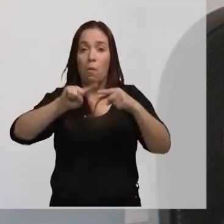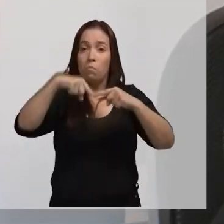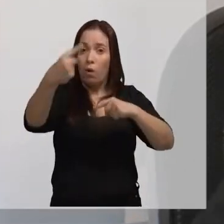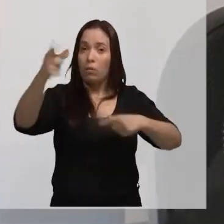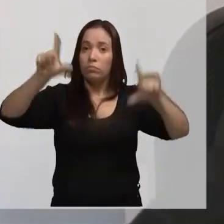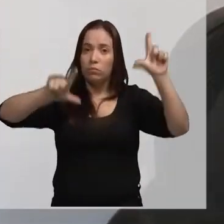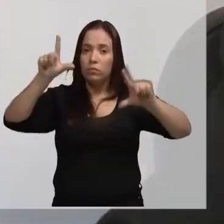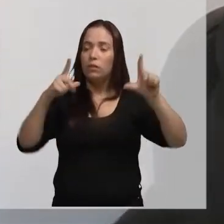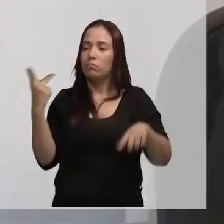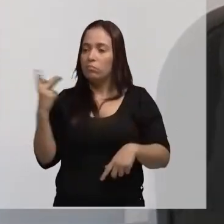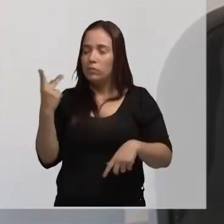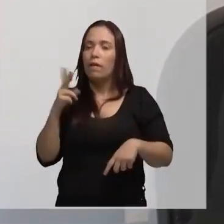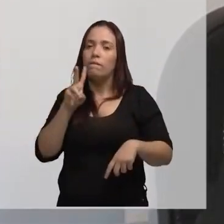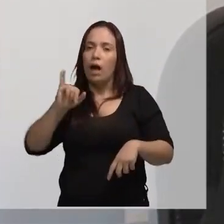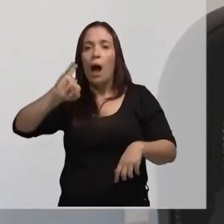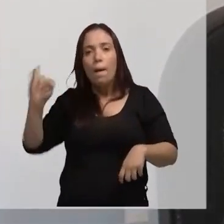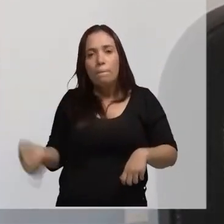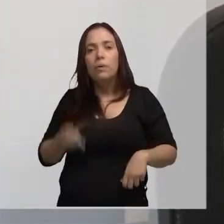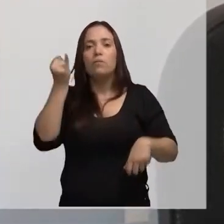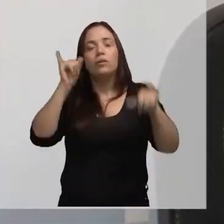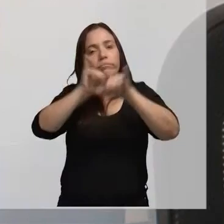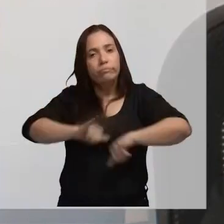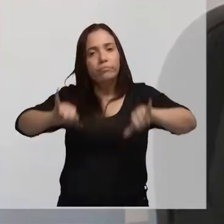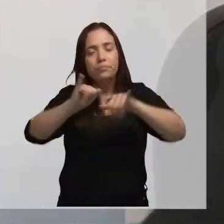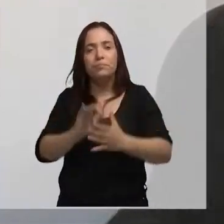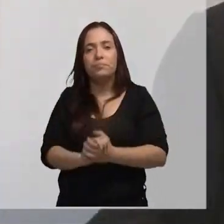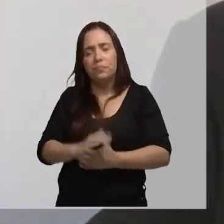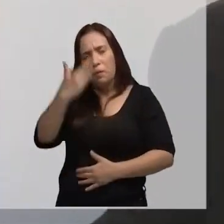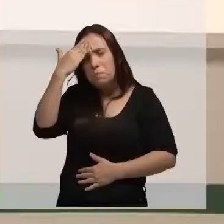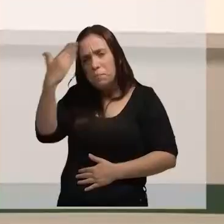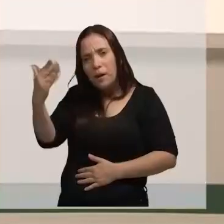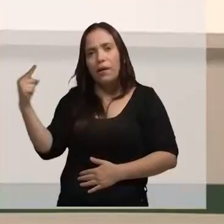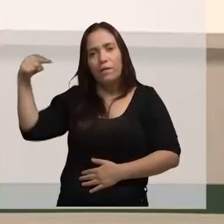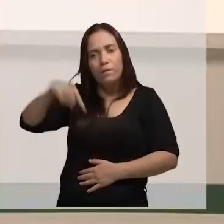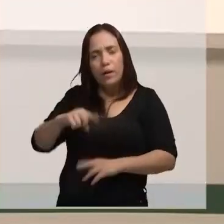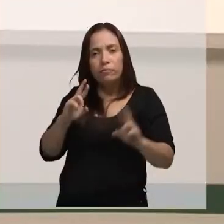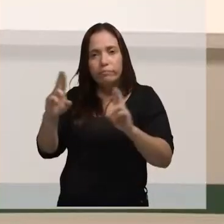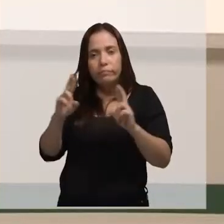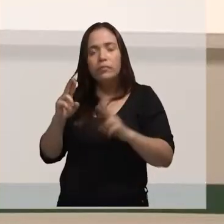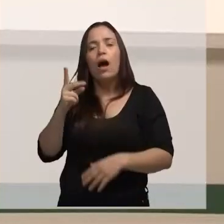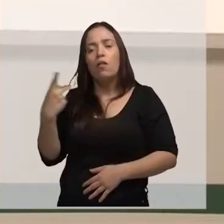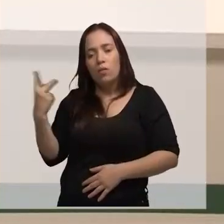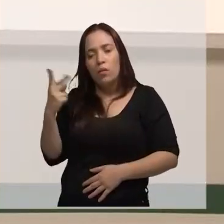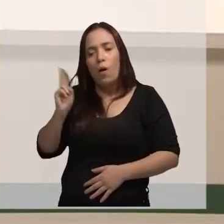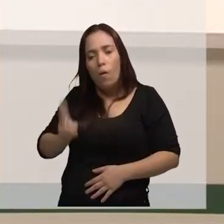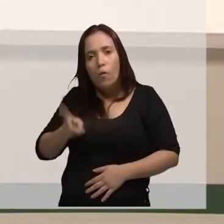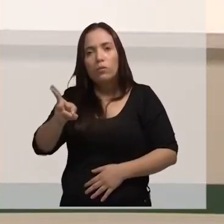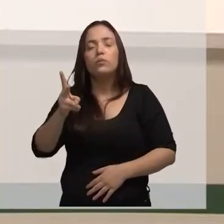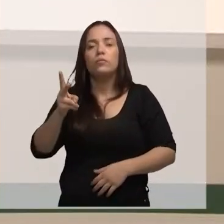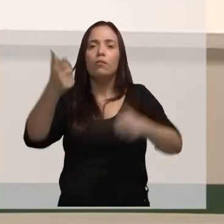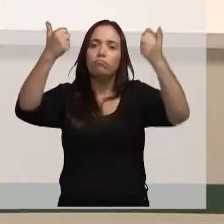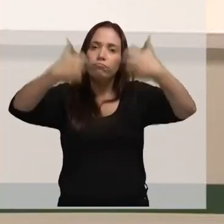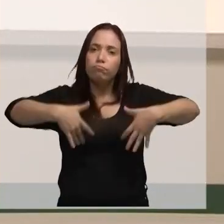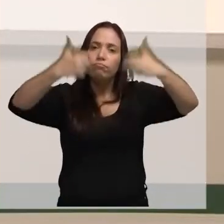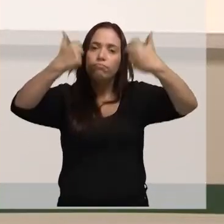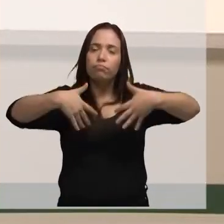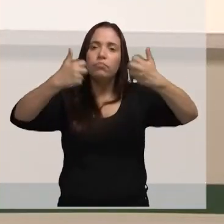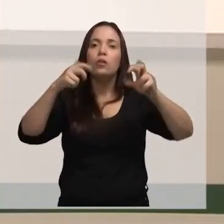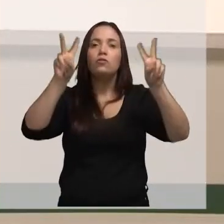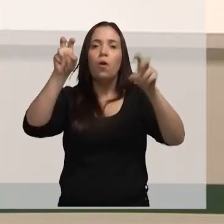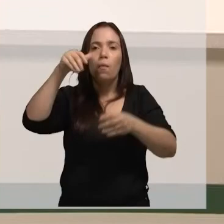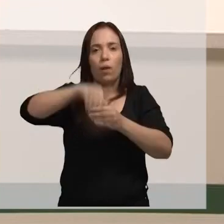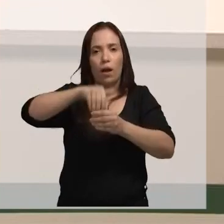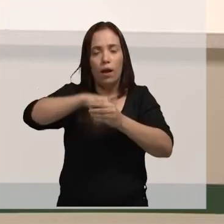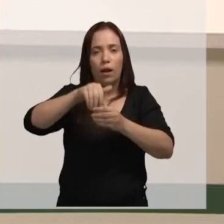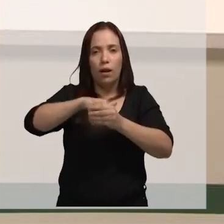ter dados mais fortes para falar sobre isso. Luiz, obrigado. Obrigado pela agradeço. presença, irmão. Vamos continuar aqui, eu e o Luiz, analisando essas eleições. Você